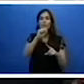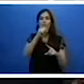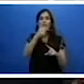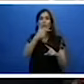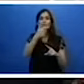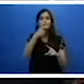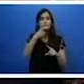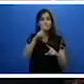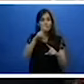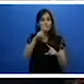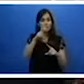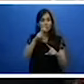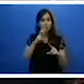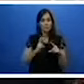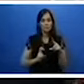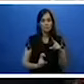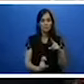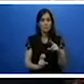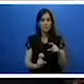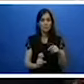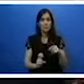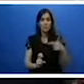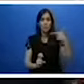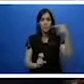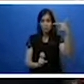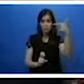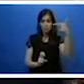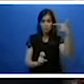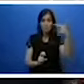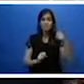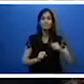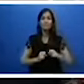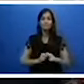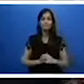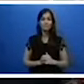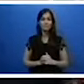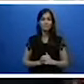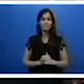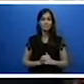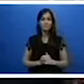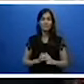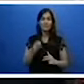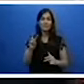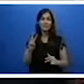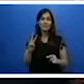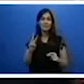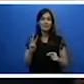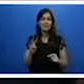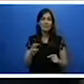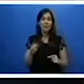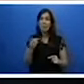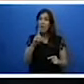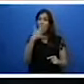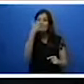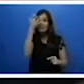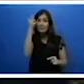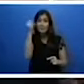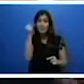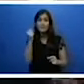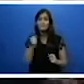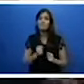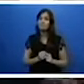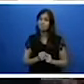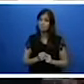1, 25. Coloco o 5 aqui e vou reservar o 2 lá em cima. Não se esqueçam disso,